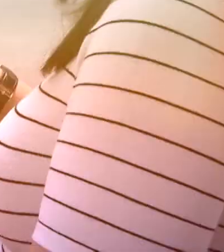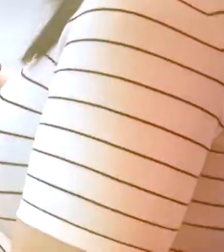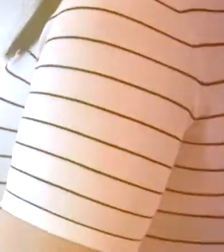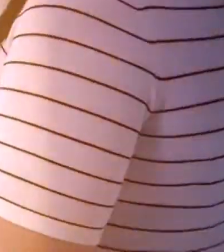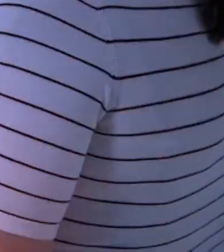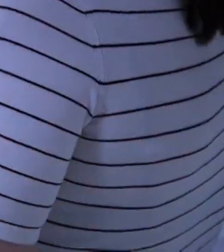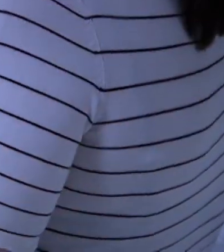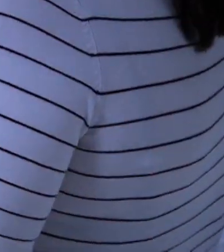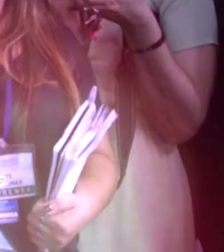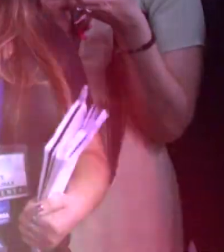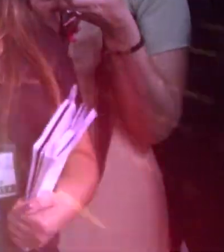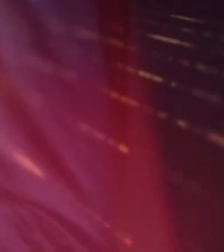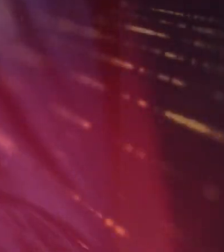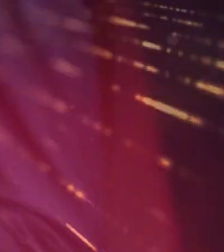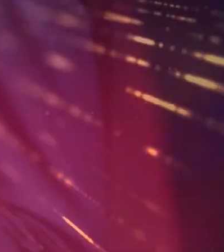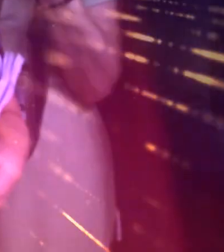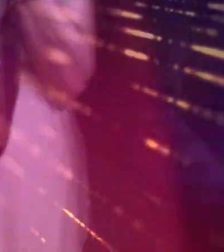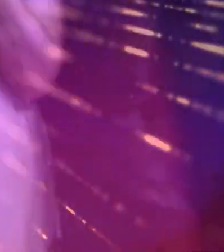Sul.